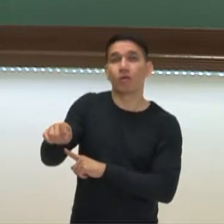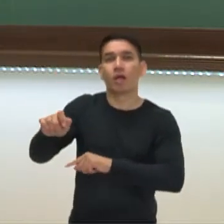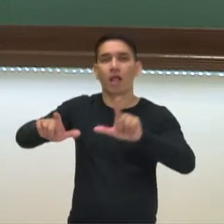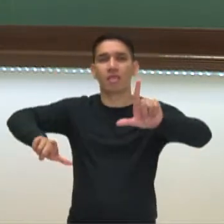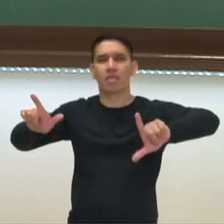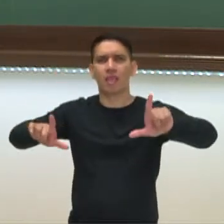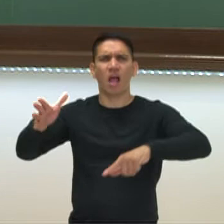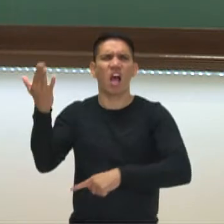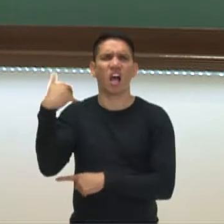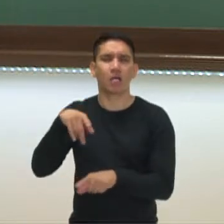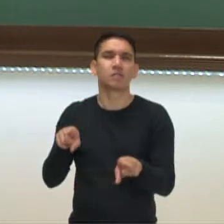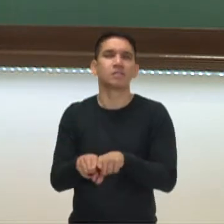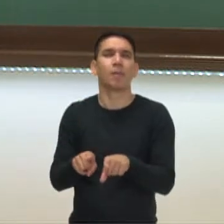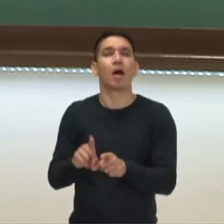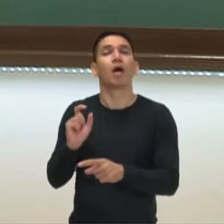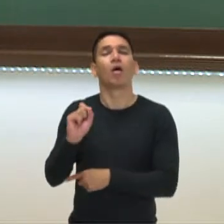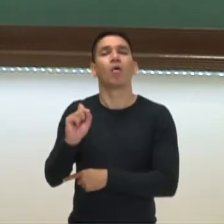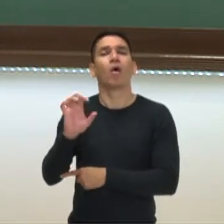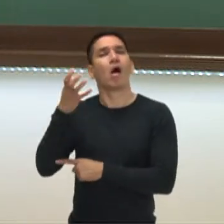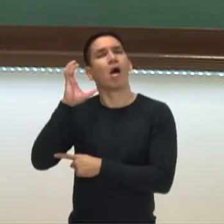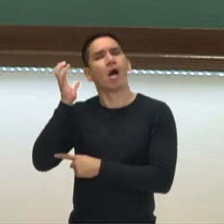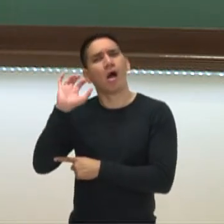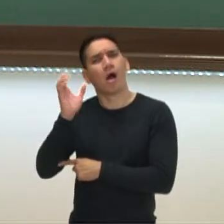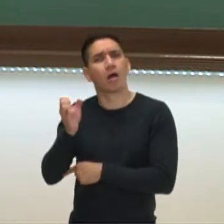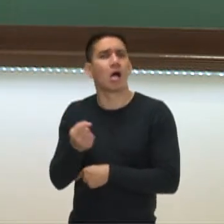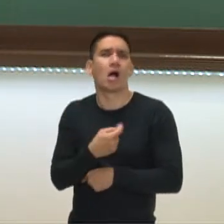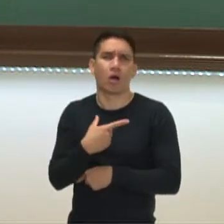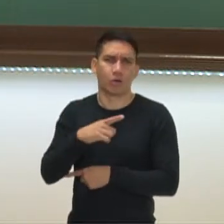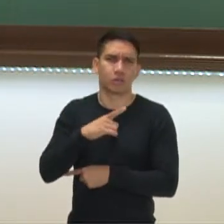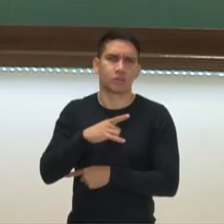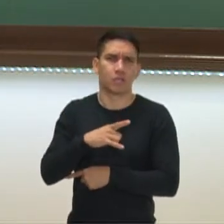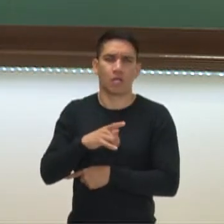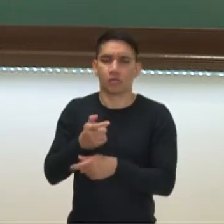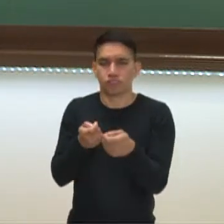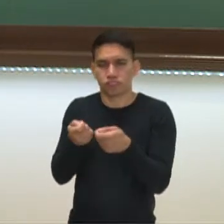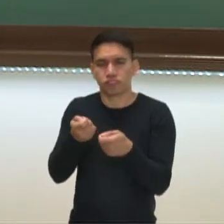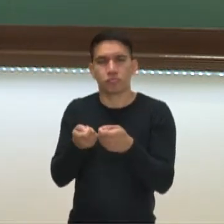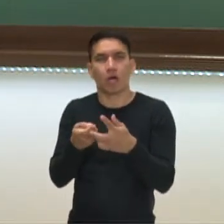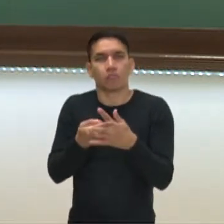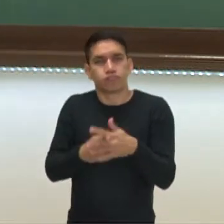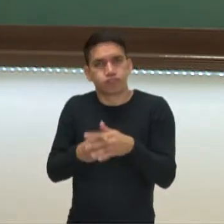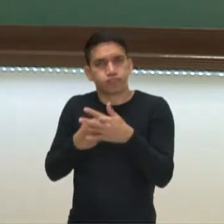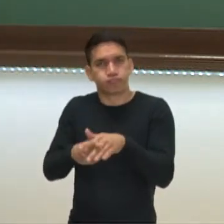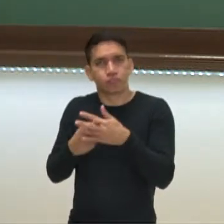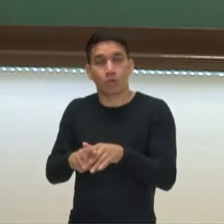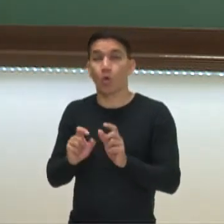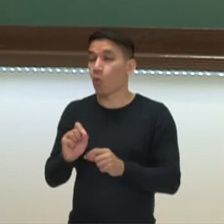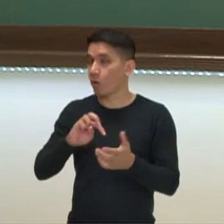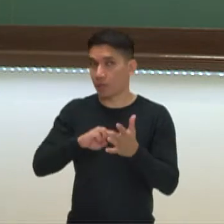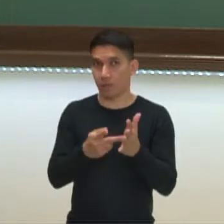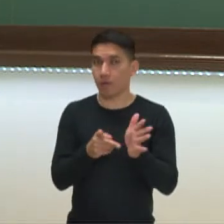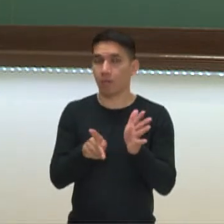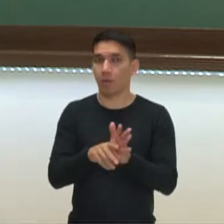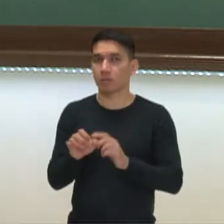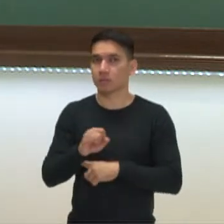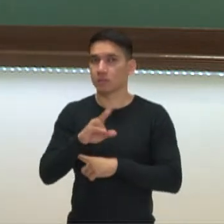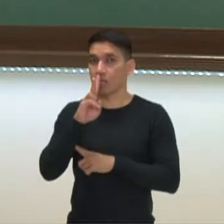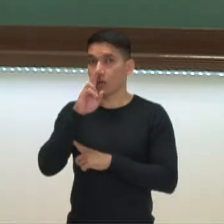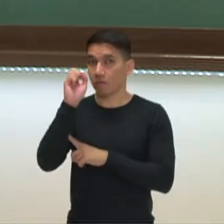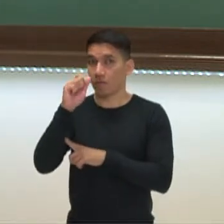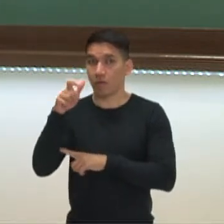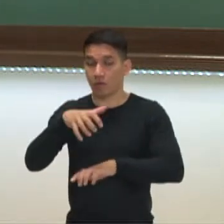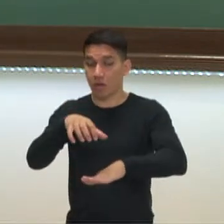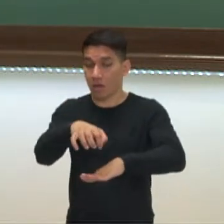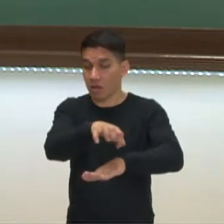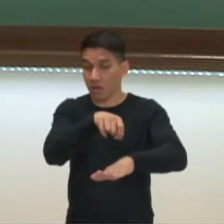ainda alguns rádios digitais ainda tem o potenciômetro. Então o potenciômetro é assim, quando você aumenta a resistência,